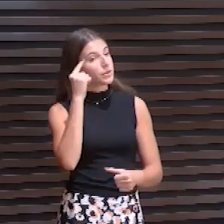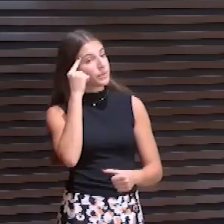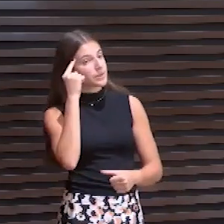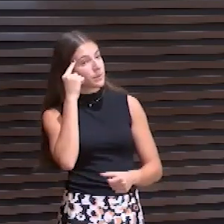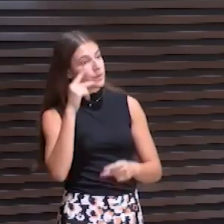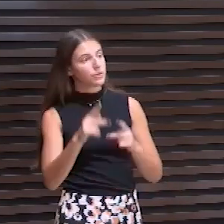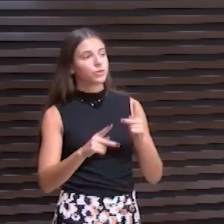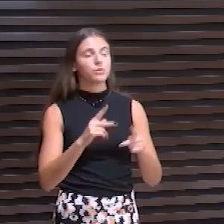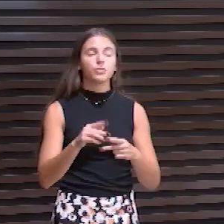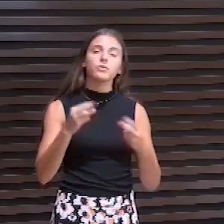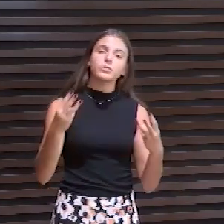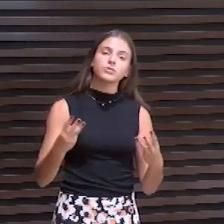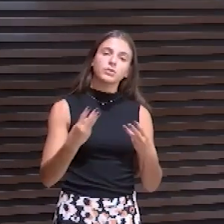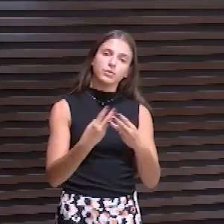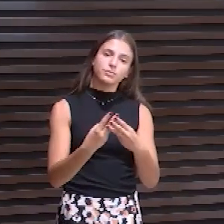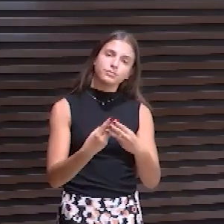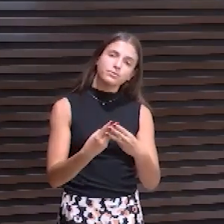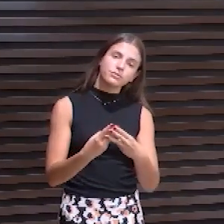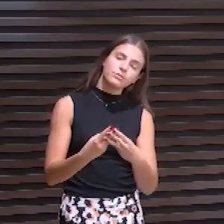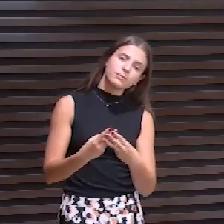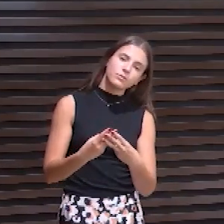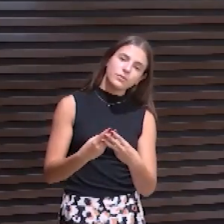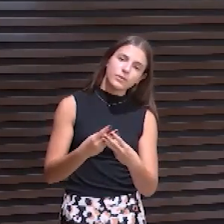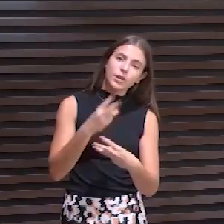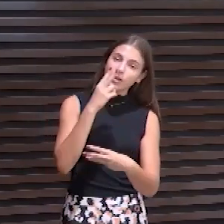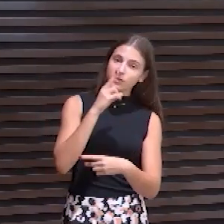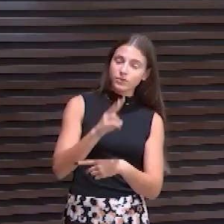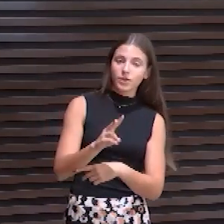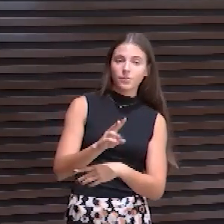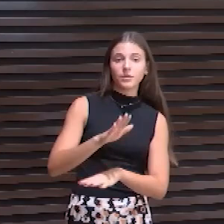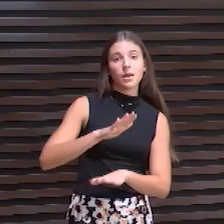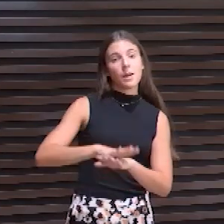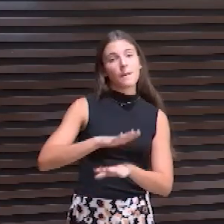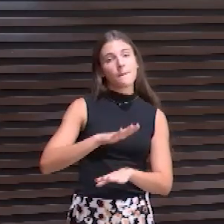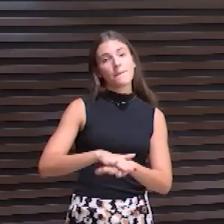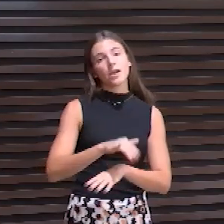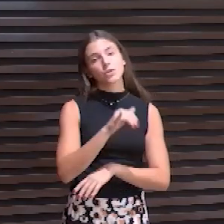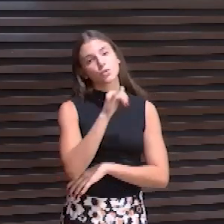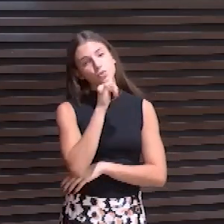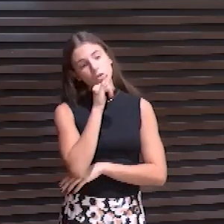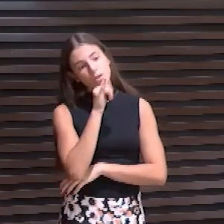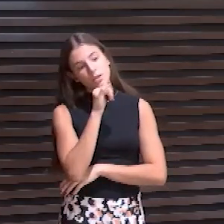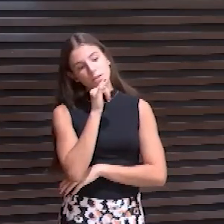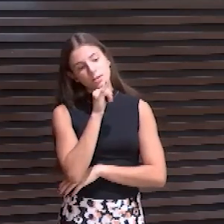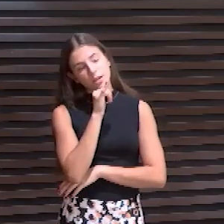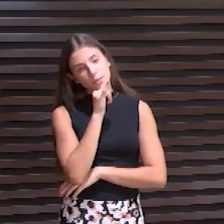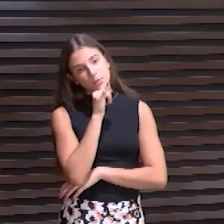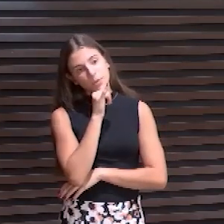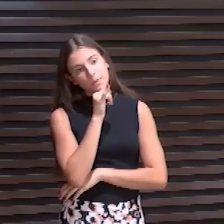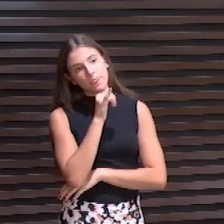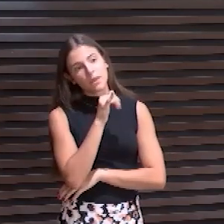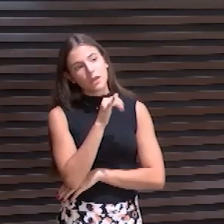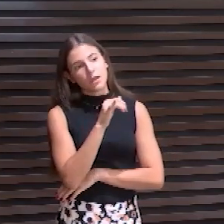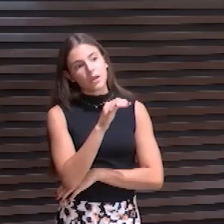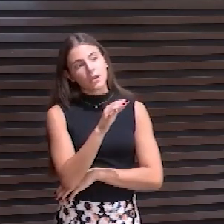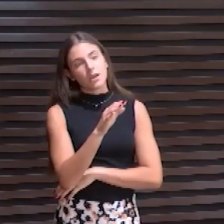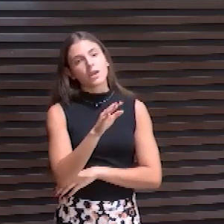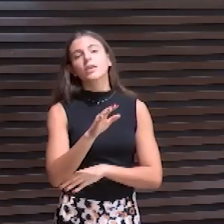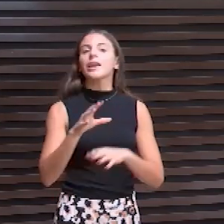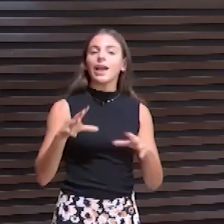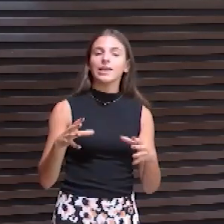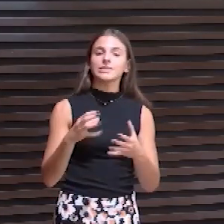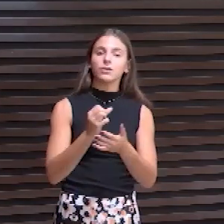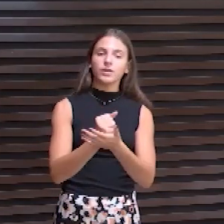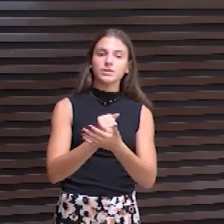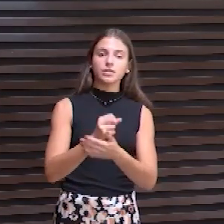E nós vemos aqui mais um exemplo, primeiro, de que a salvação foi sempre pela graça de Deus, nunca